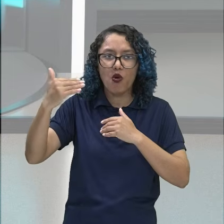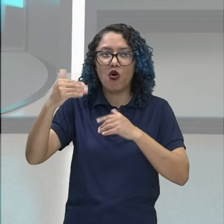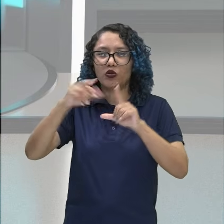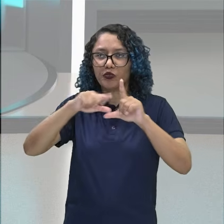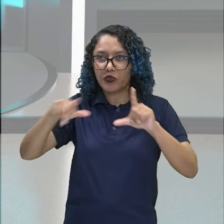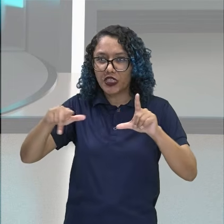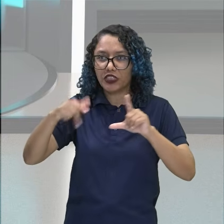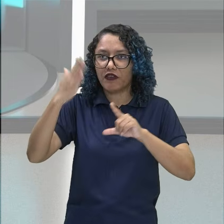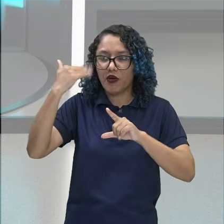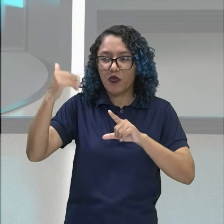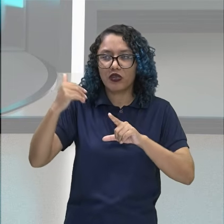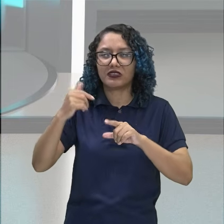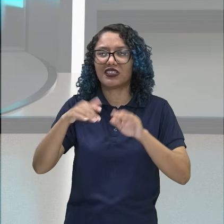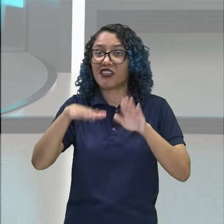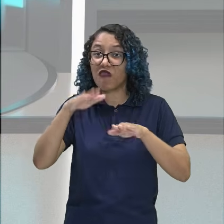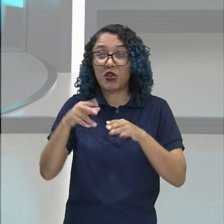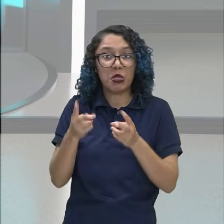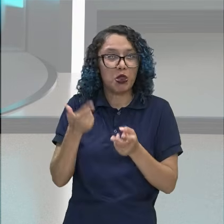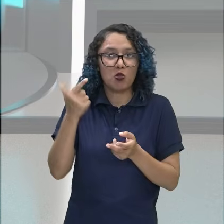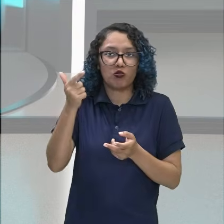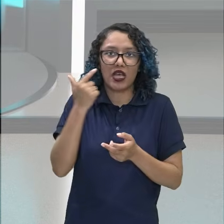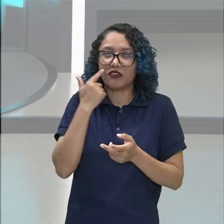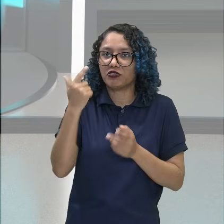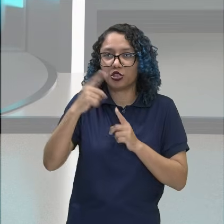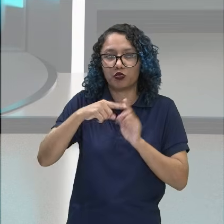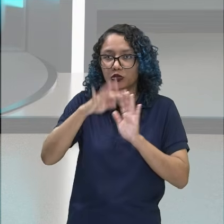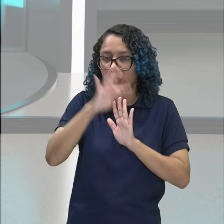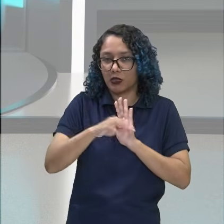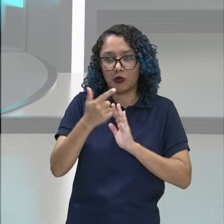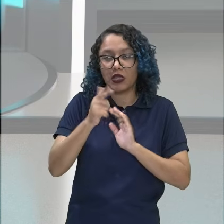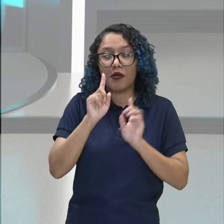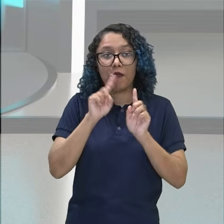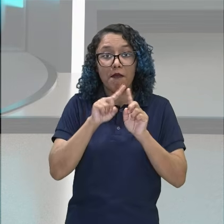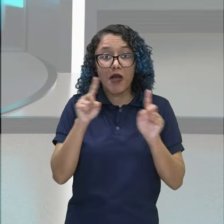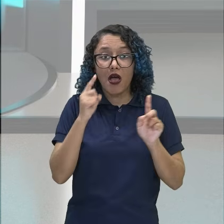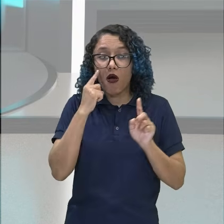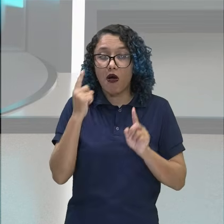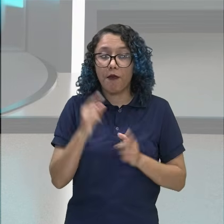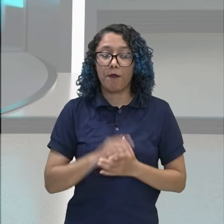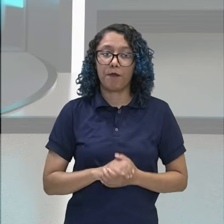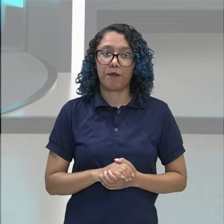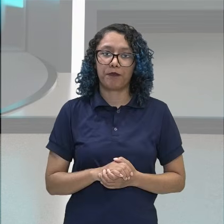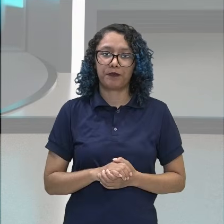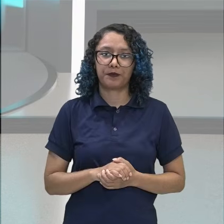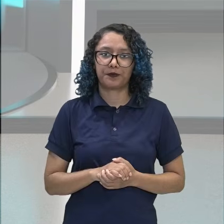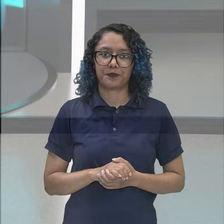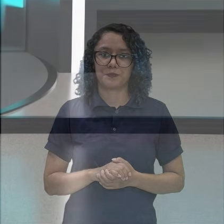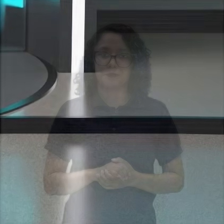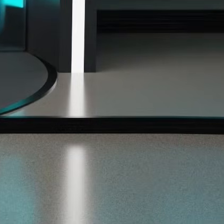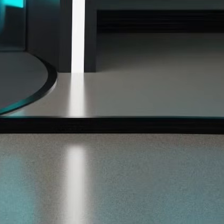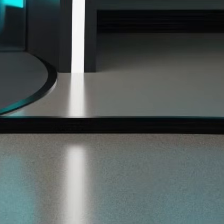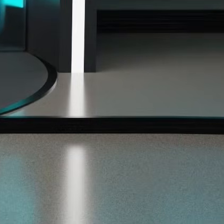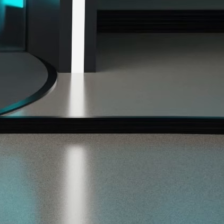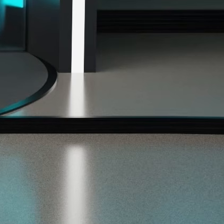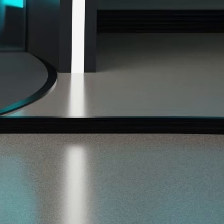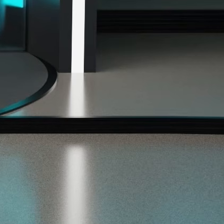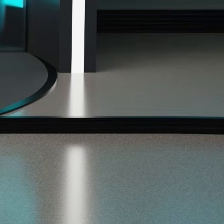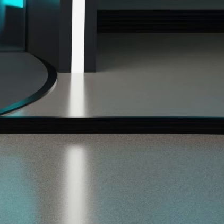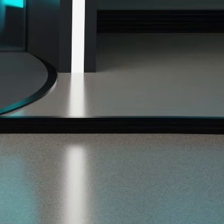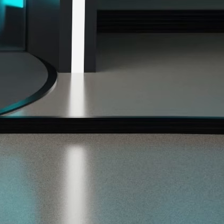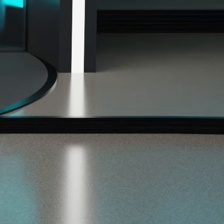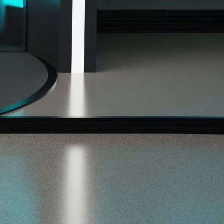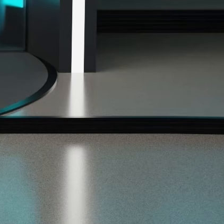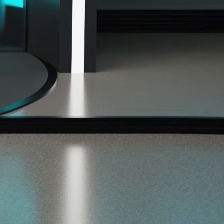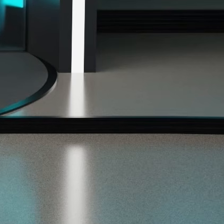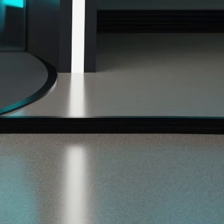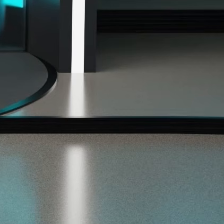não observássemos esses textos. Mas olhem só, por exemplo, aqui, a primeira notícia diz o seguinte: nova